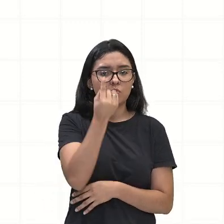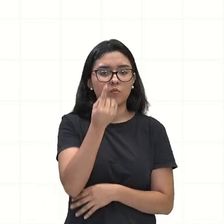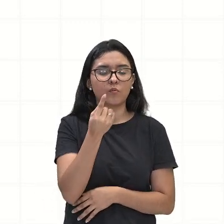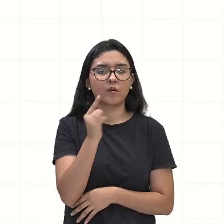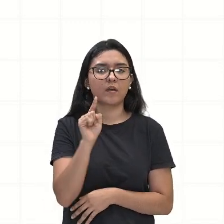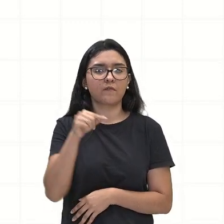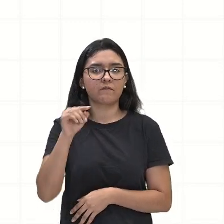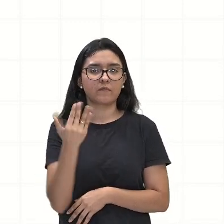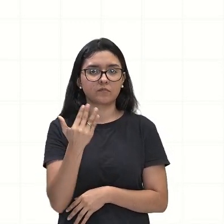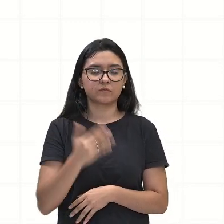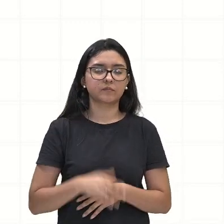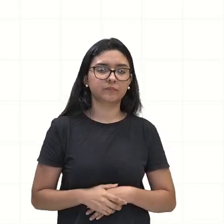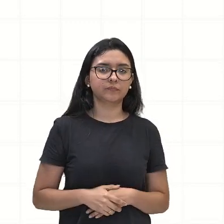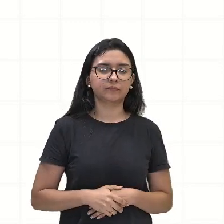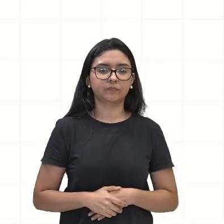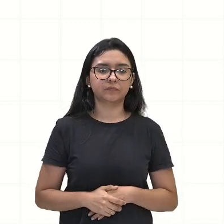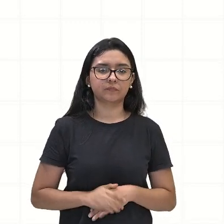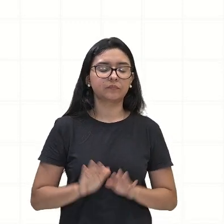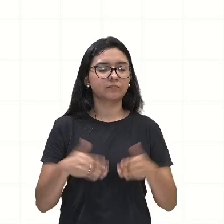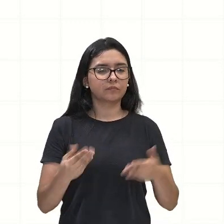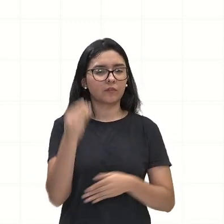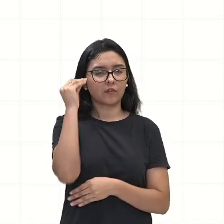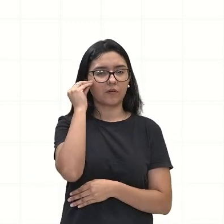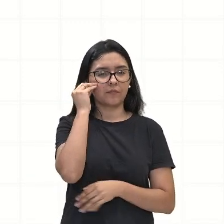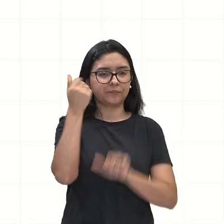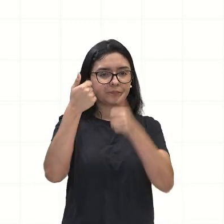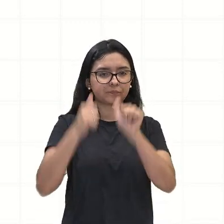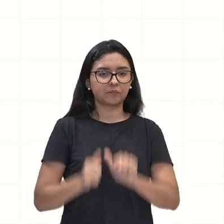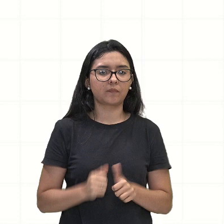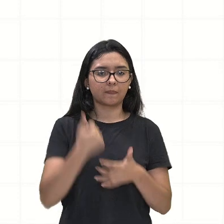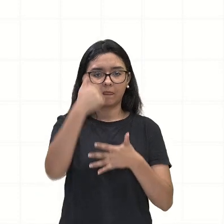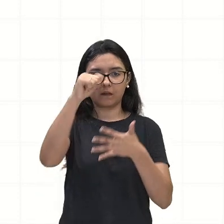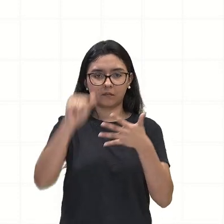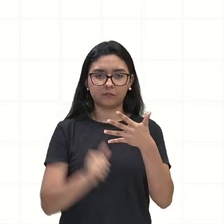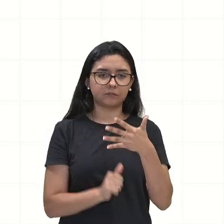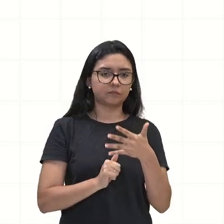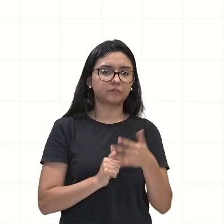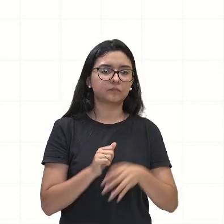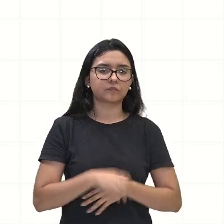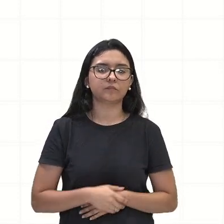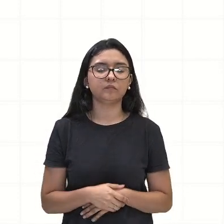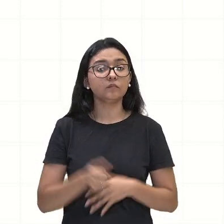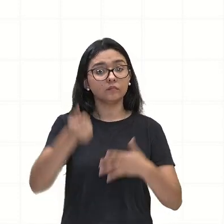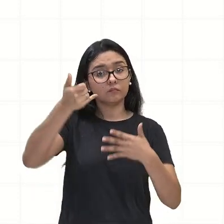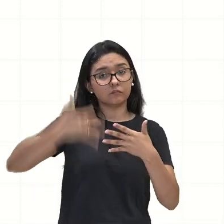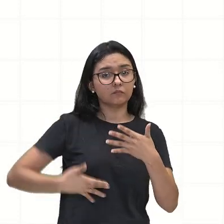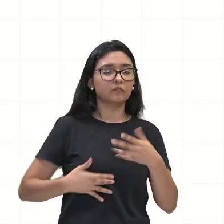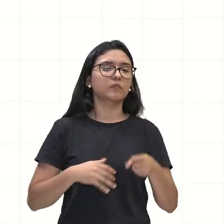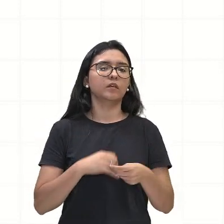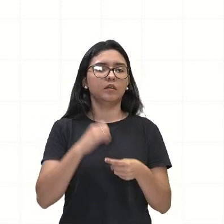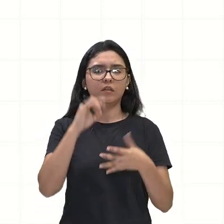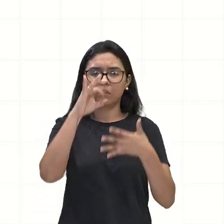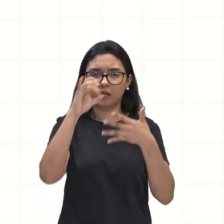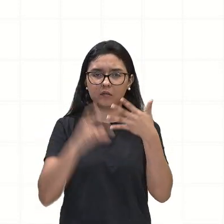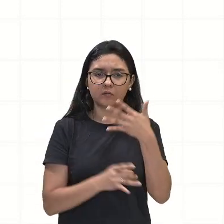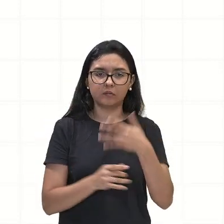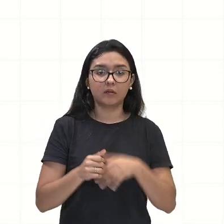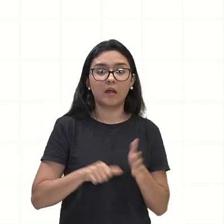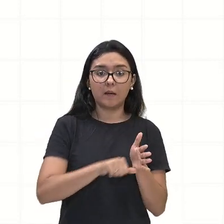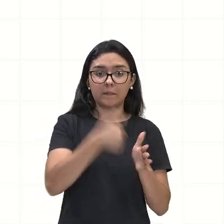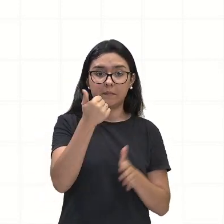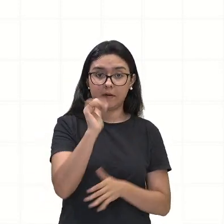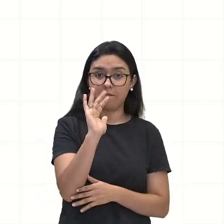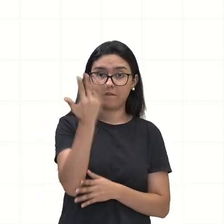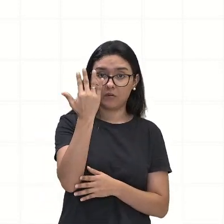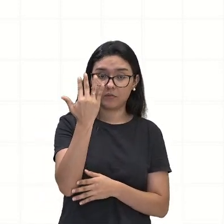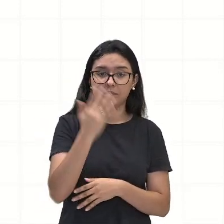é falsa. Então, vamos observar aqui, né? Eu fiz um comentário em cada uma delas. A primeira é